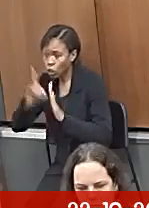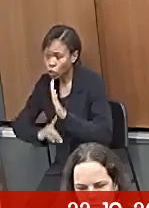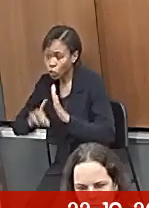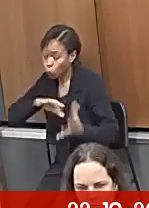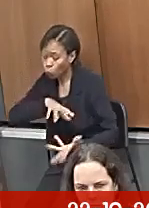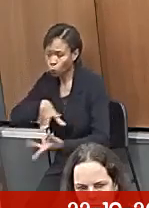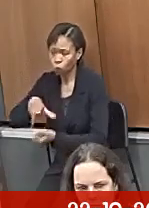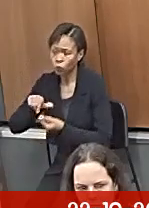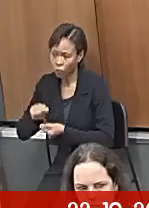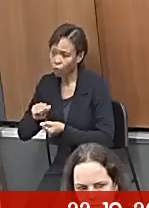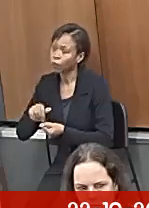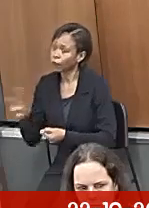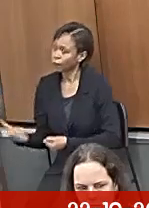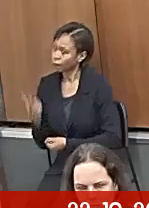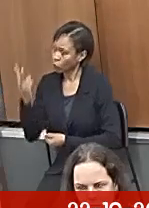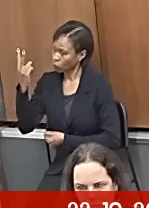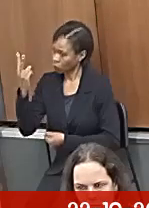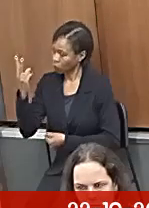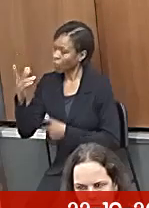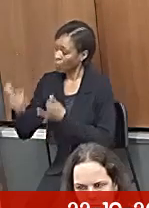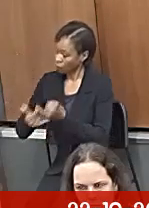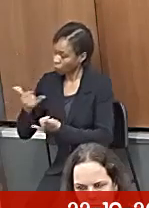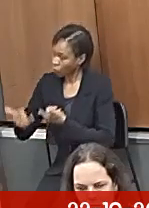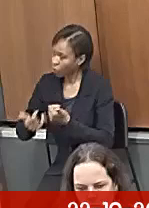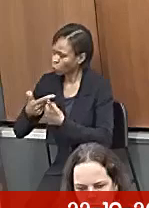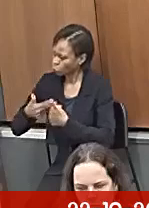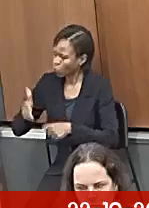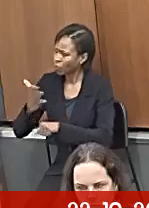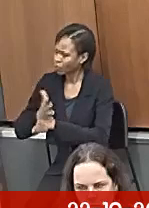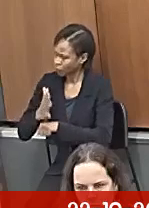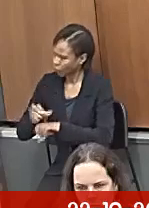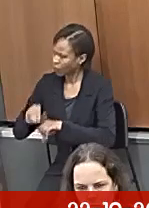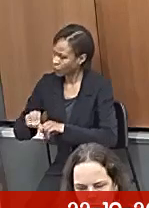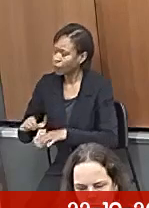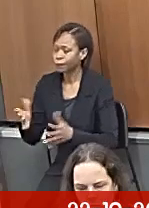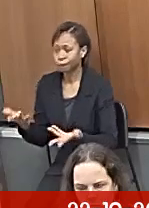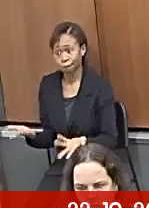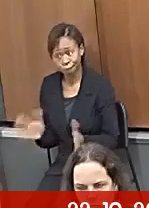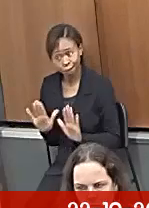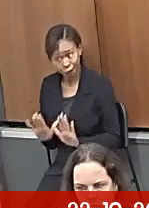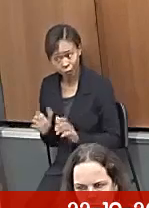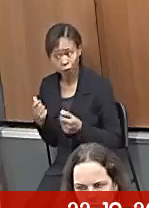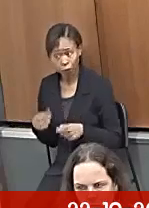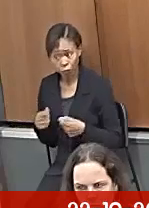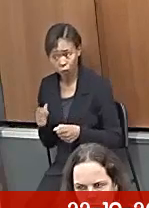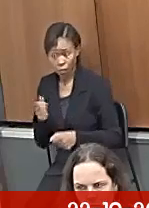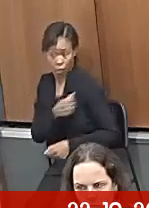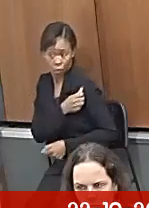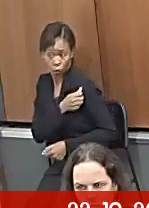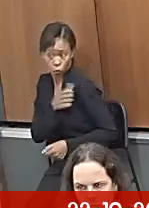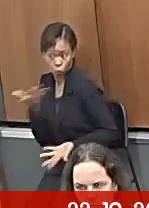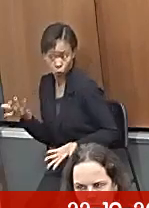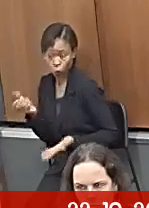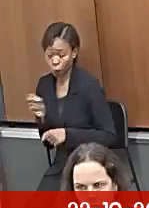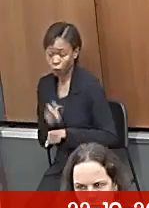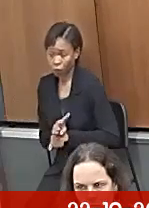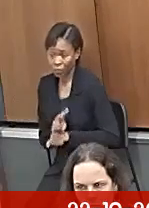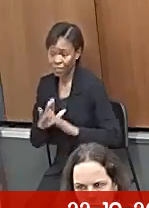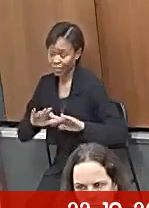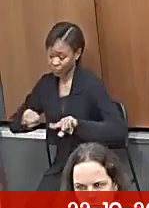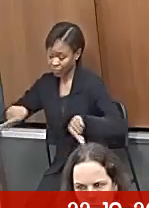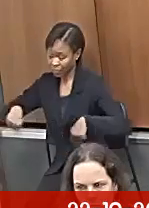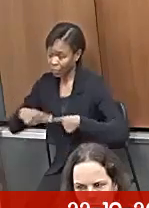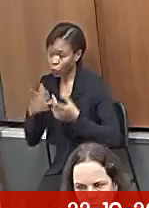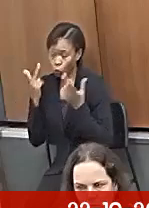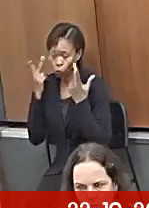nas práticas educativas. Para que isso aconteça, os alunos devem ser matriculados em classes comuns, recebendo os apoios necessários.